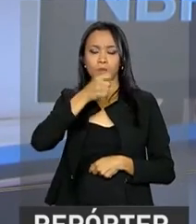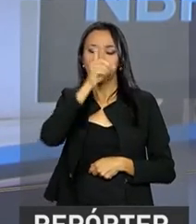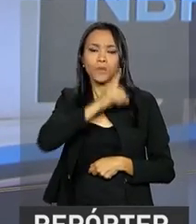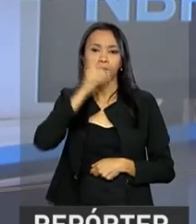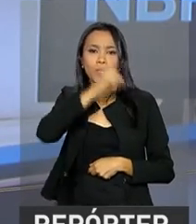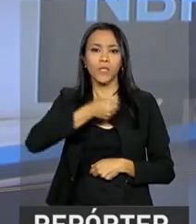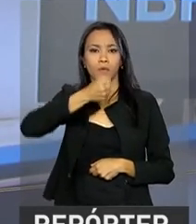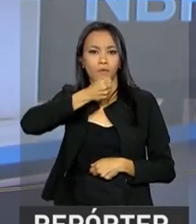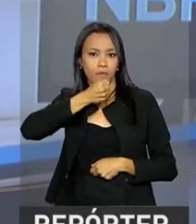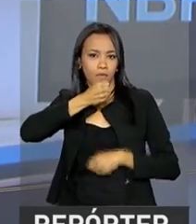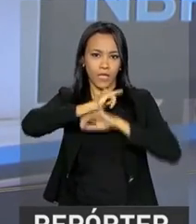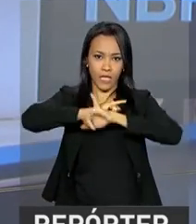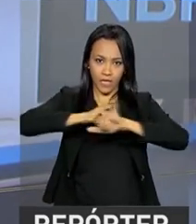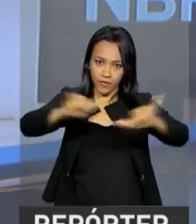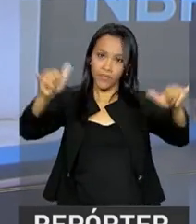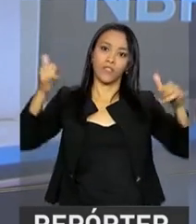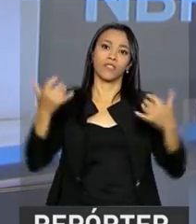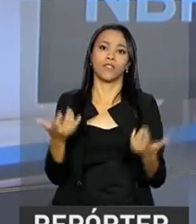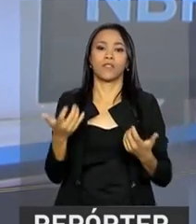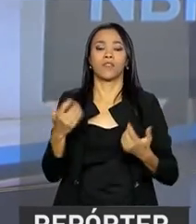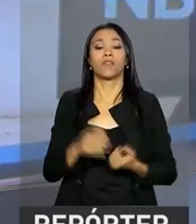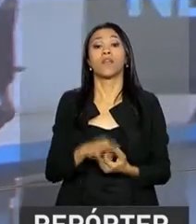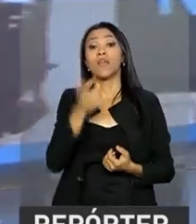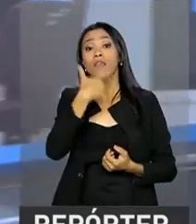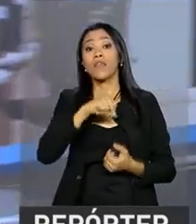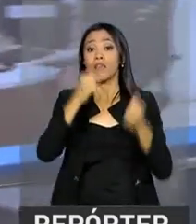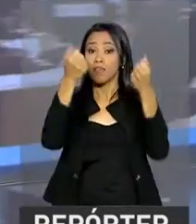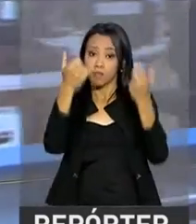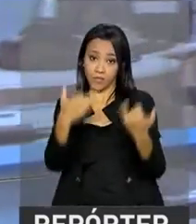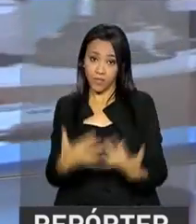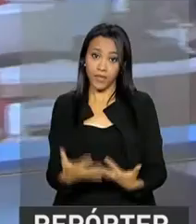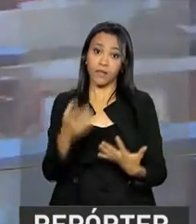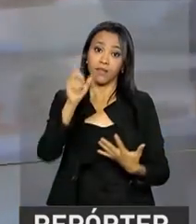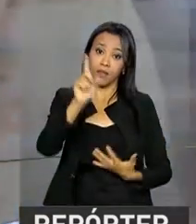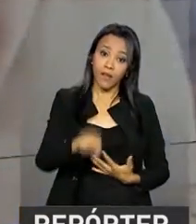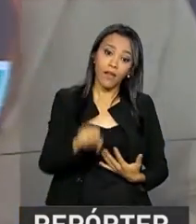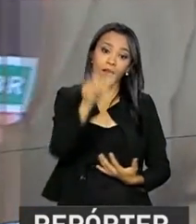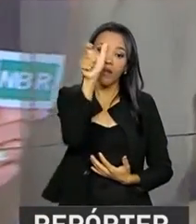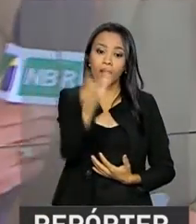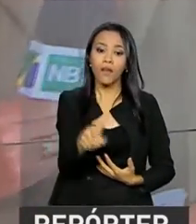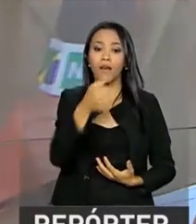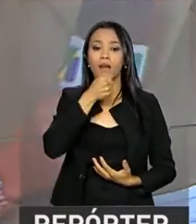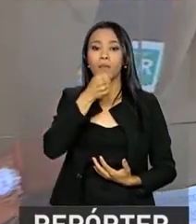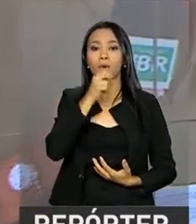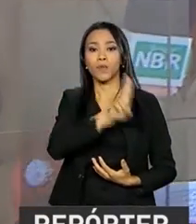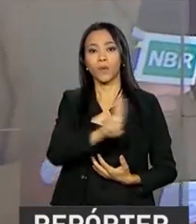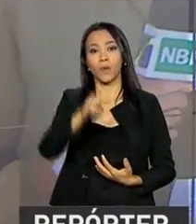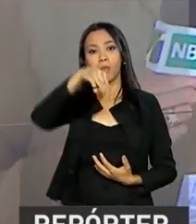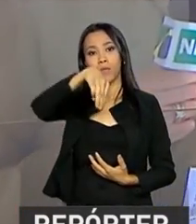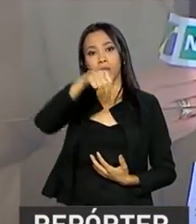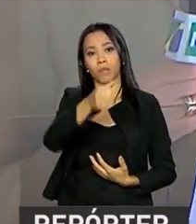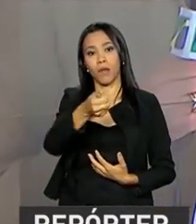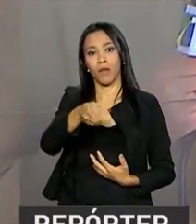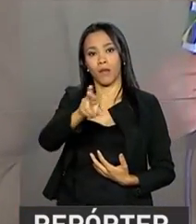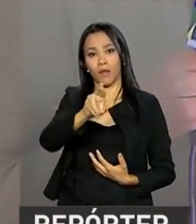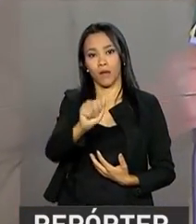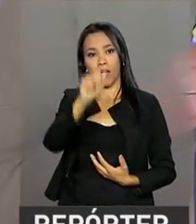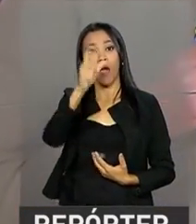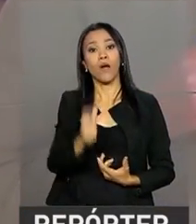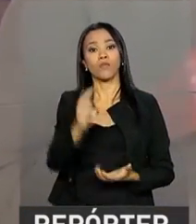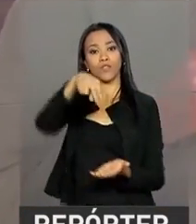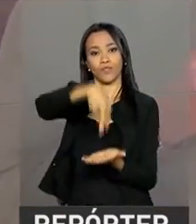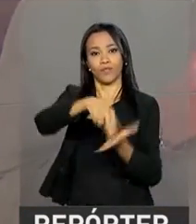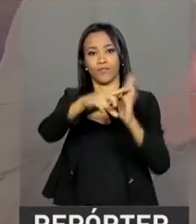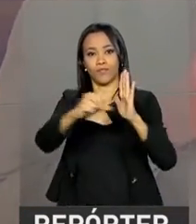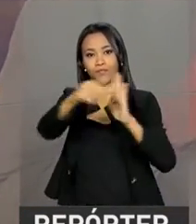temer lá no palácio do jaburu quem tem ao vivo as informações dos agentes a repórter maria aquino que está no palácio do planalto